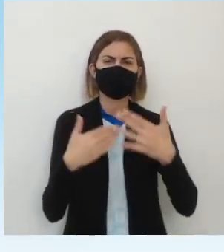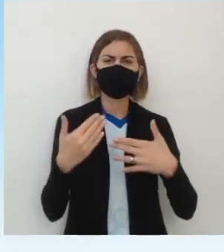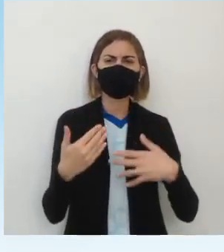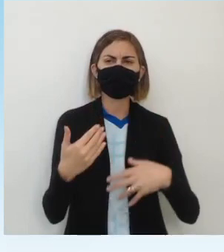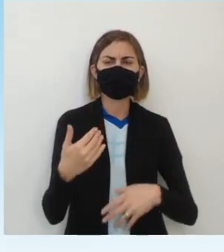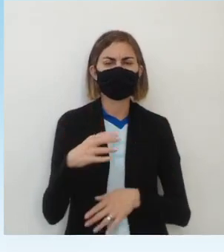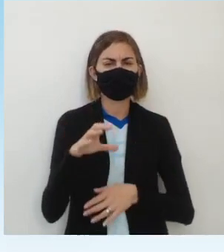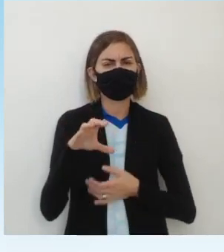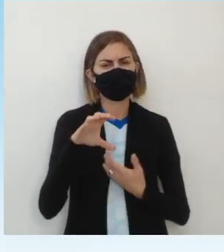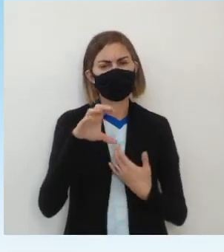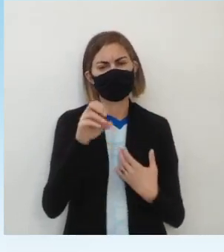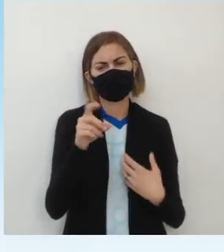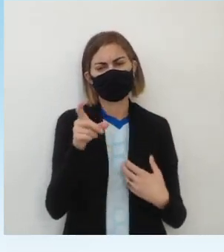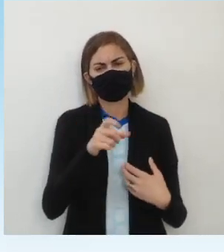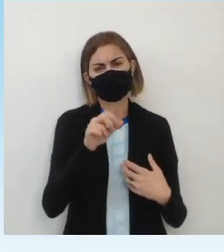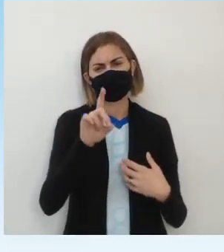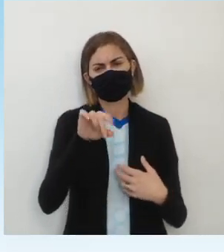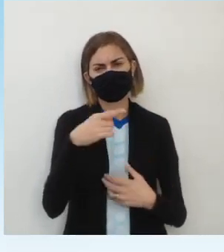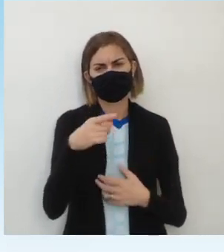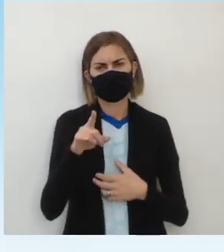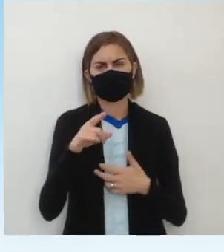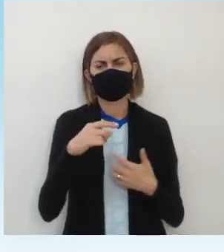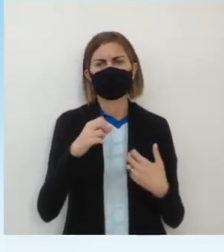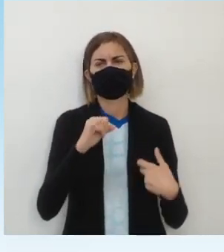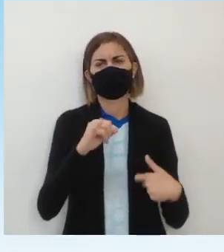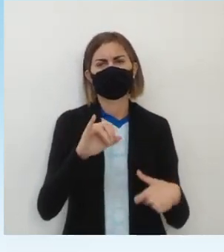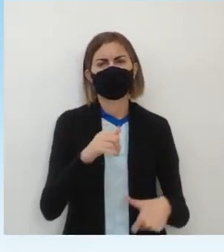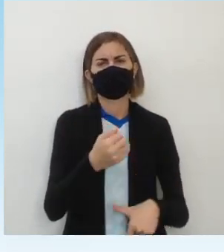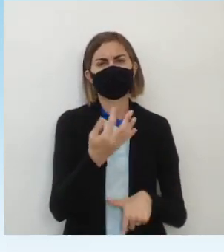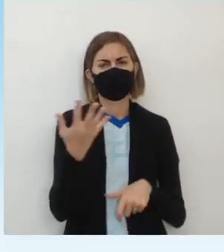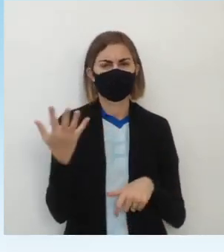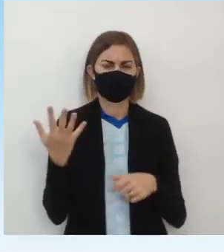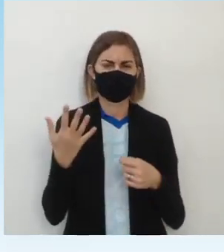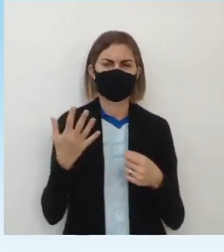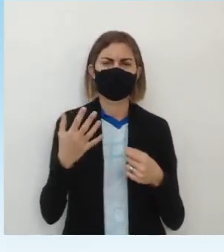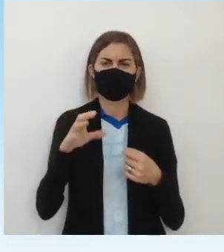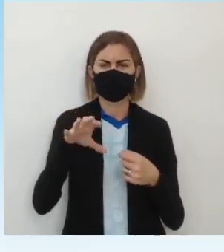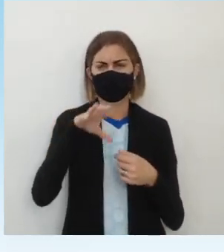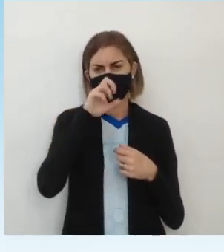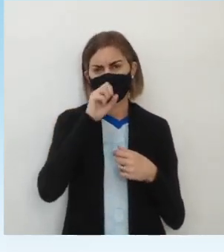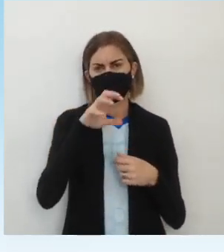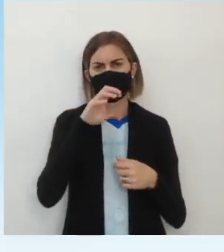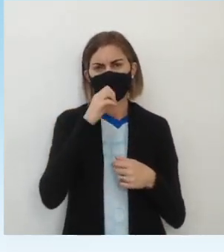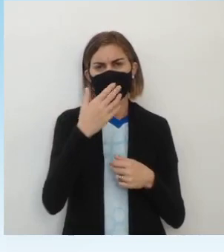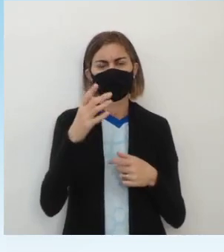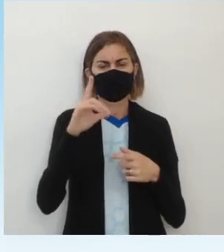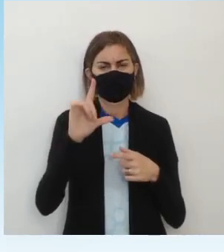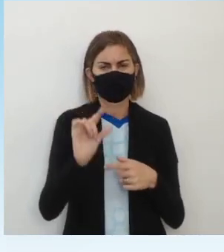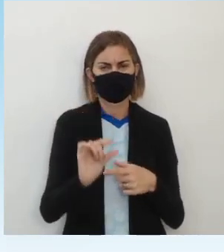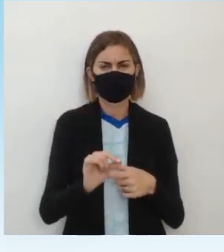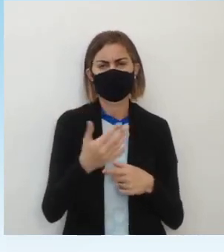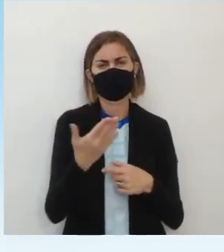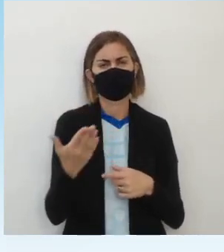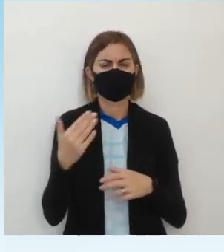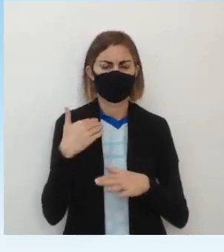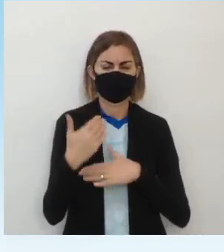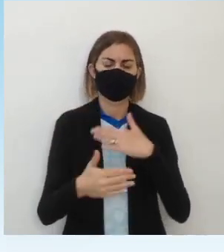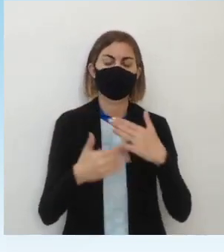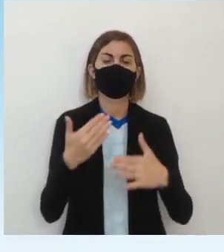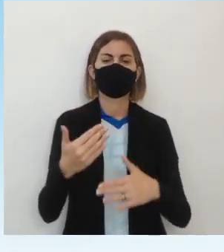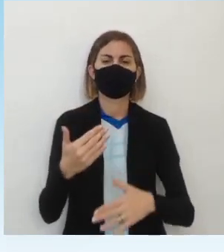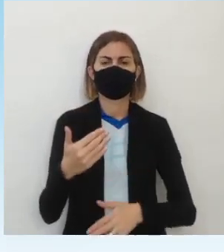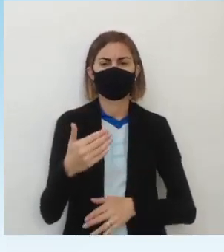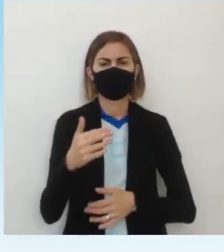de oxidação. Se a quantidade de oxigênio ligado a ela diminuiu, então é um processo